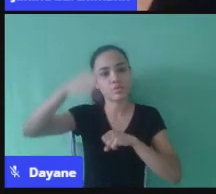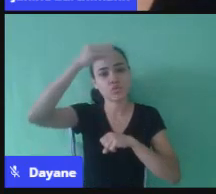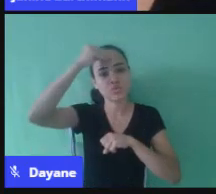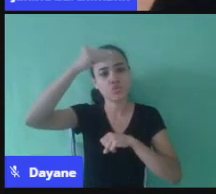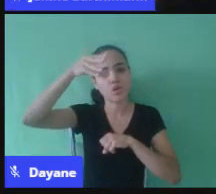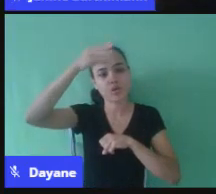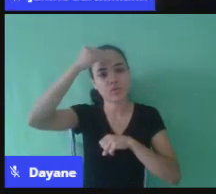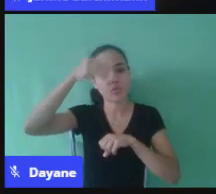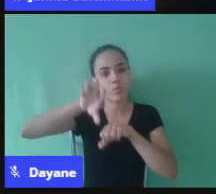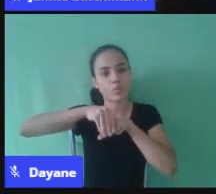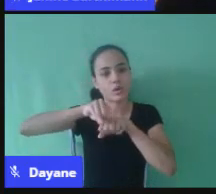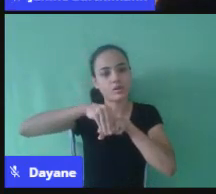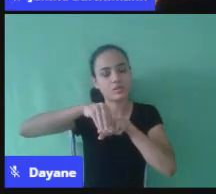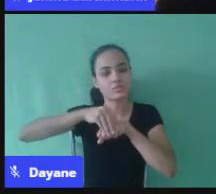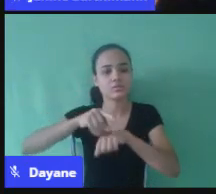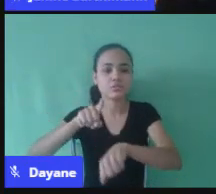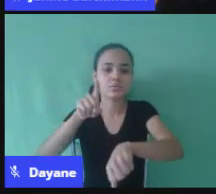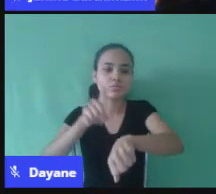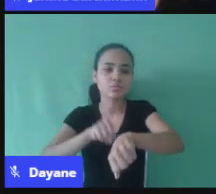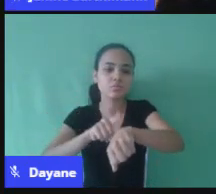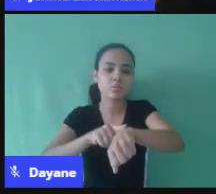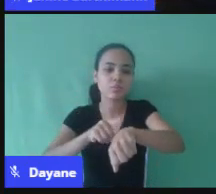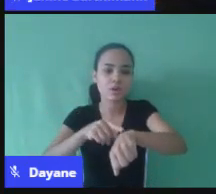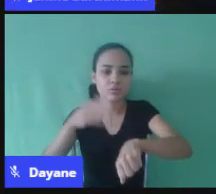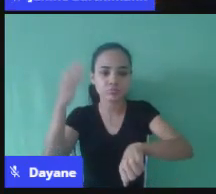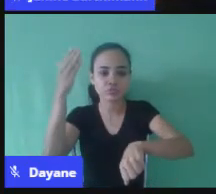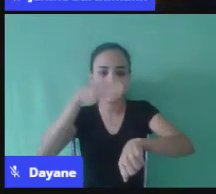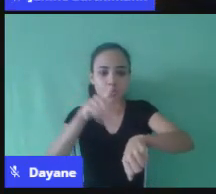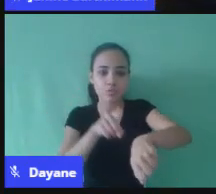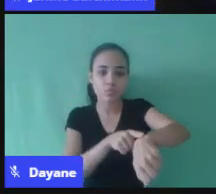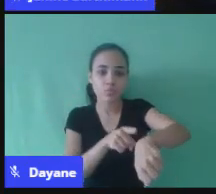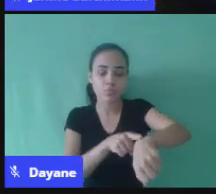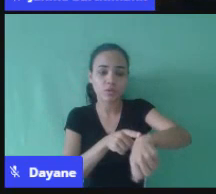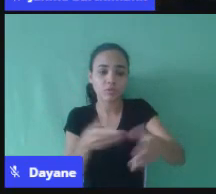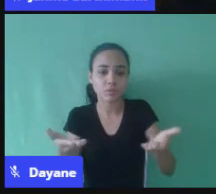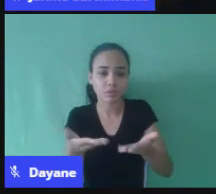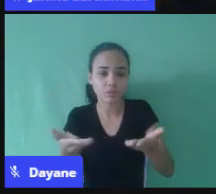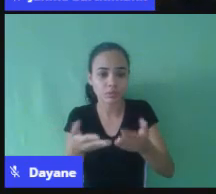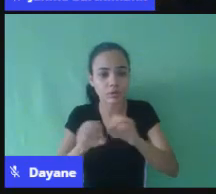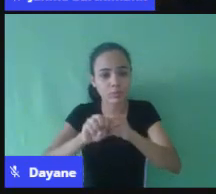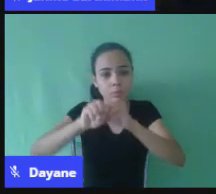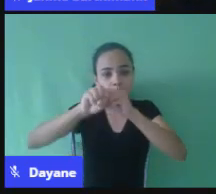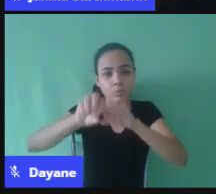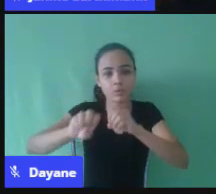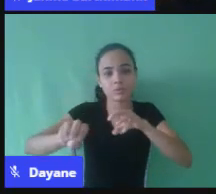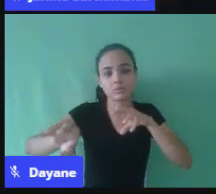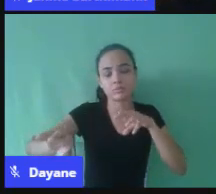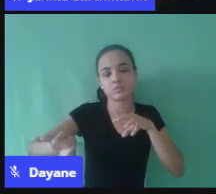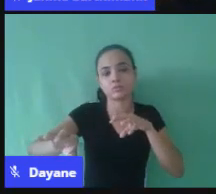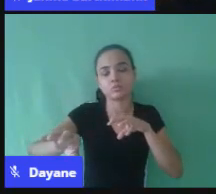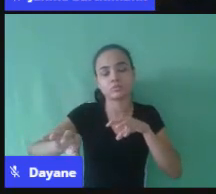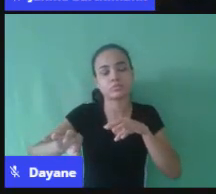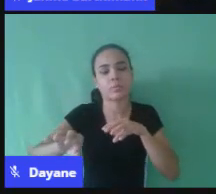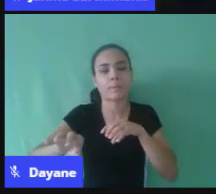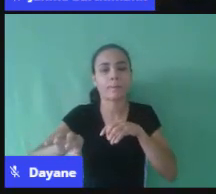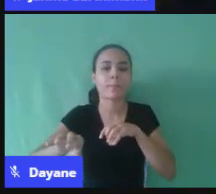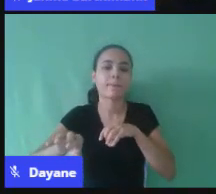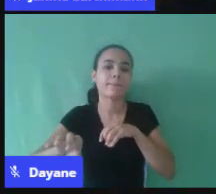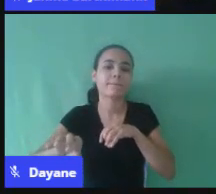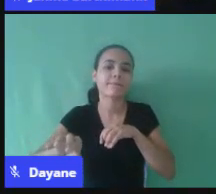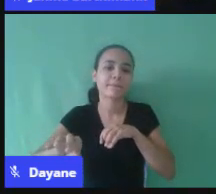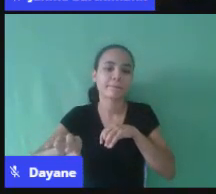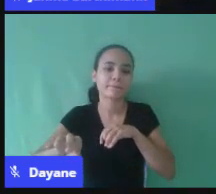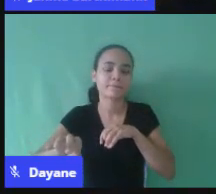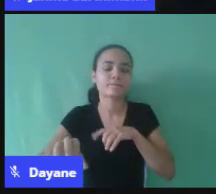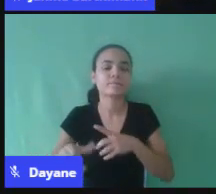remoto. Exatamente. Eu lembro, e todos nós temos a ciência, que até um certo momento, vamos dizer,